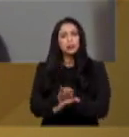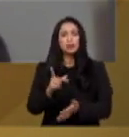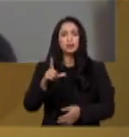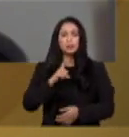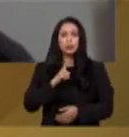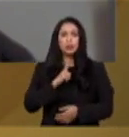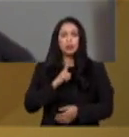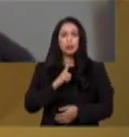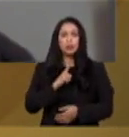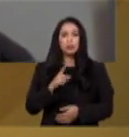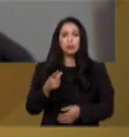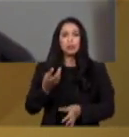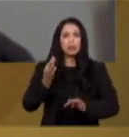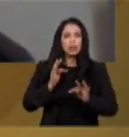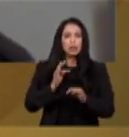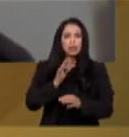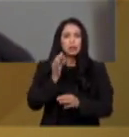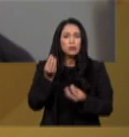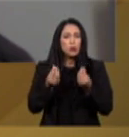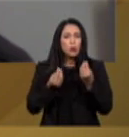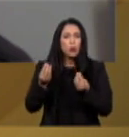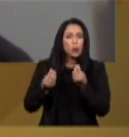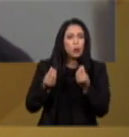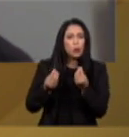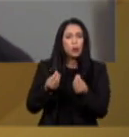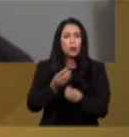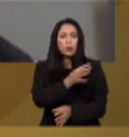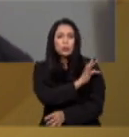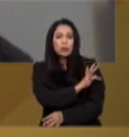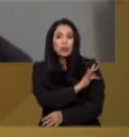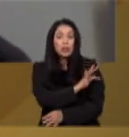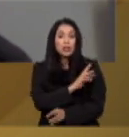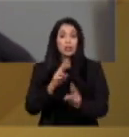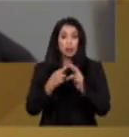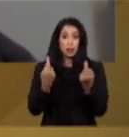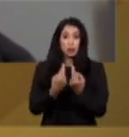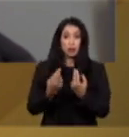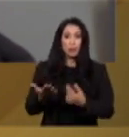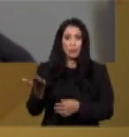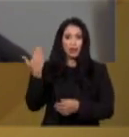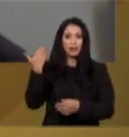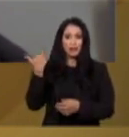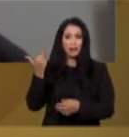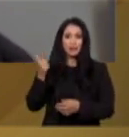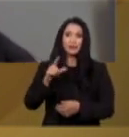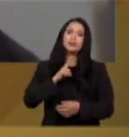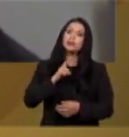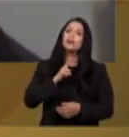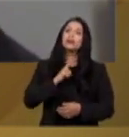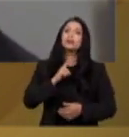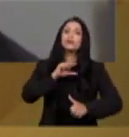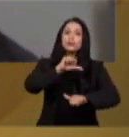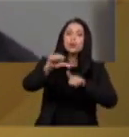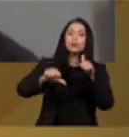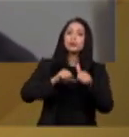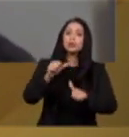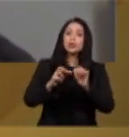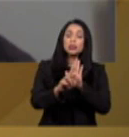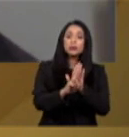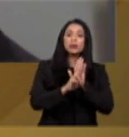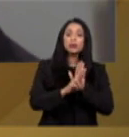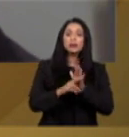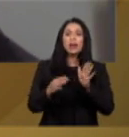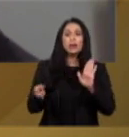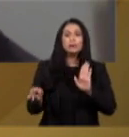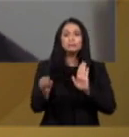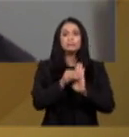essa técnica. Na sessão passada, discutimos, inclusive, uma boa alteração regimental, que é a